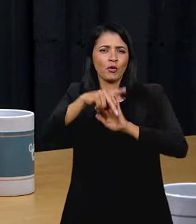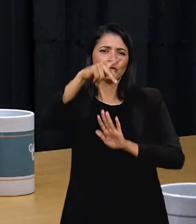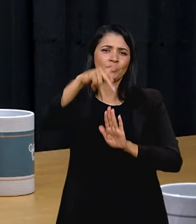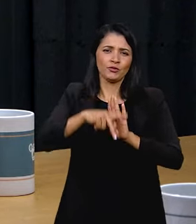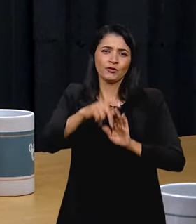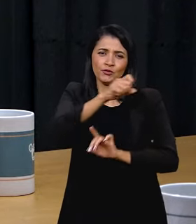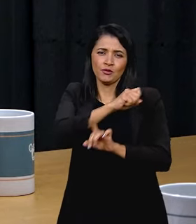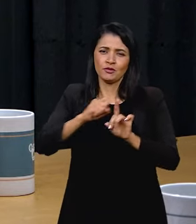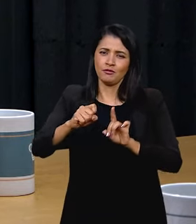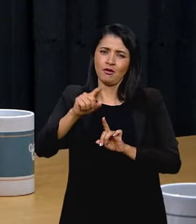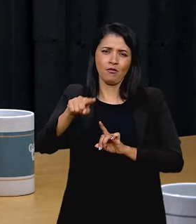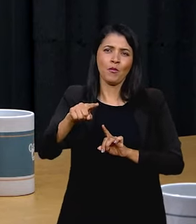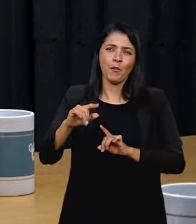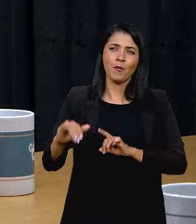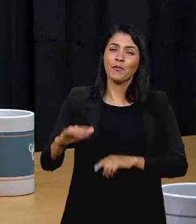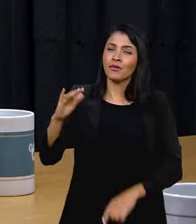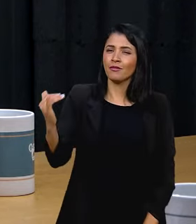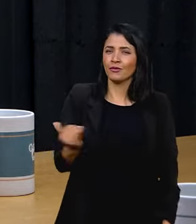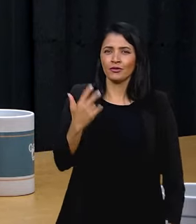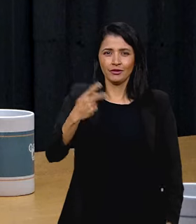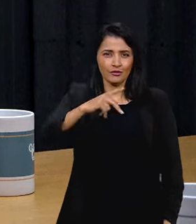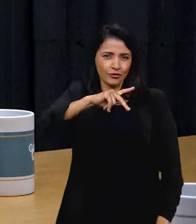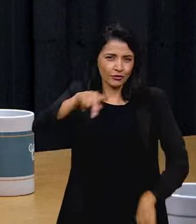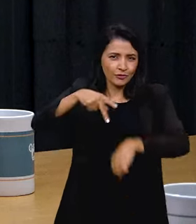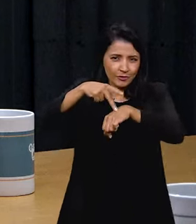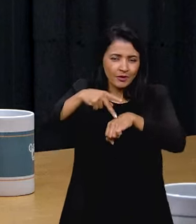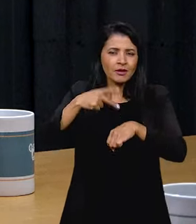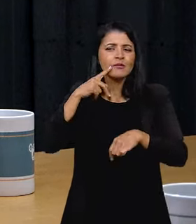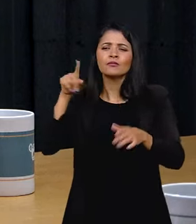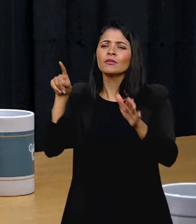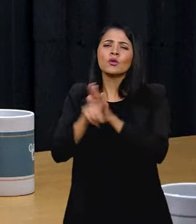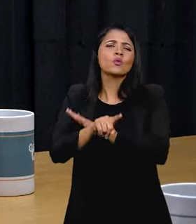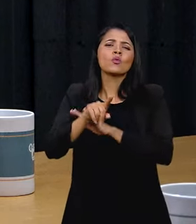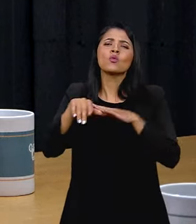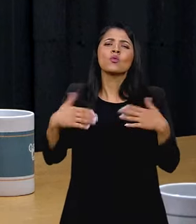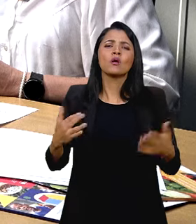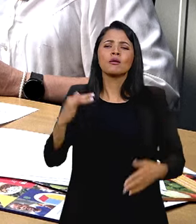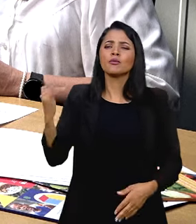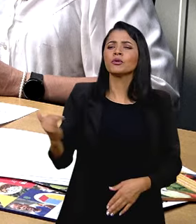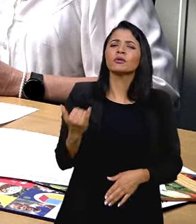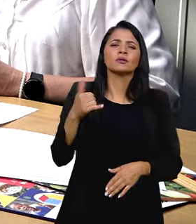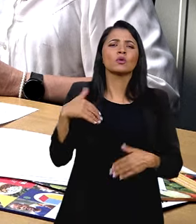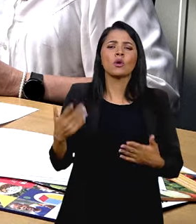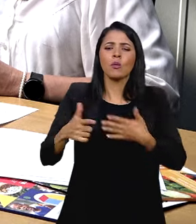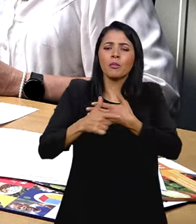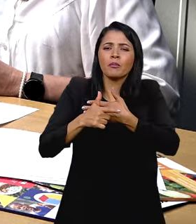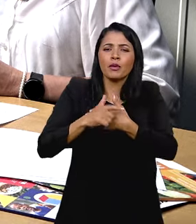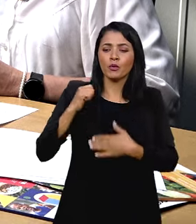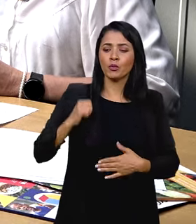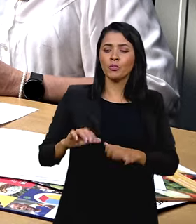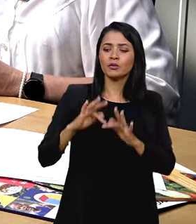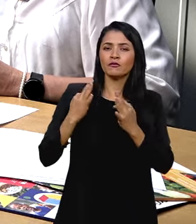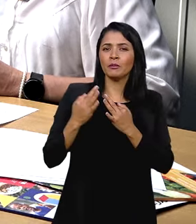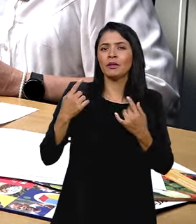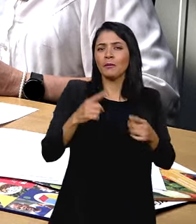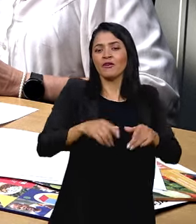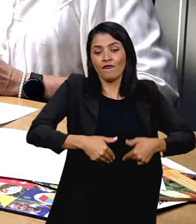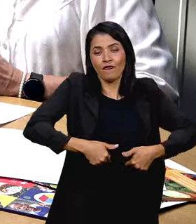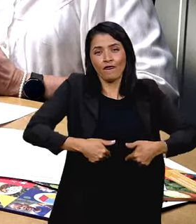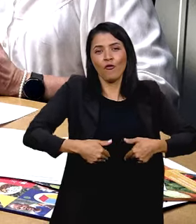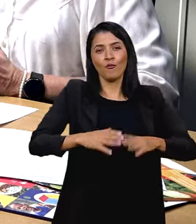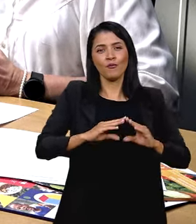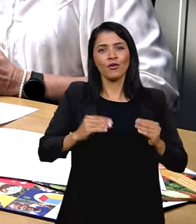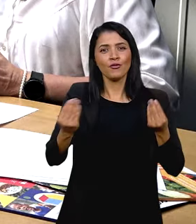né Talvez o mais importante do país e eu queria saber qual a importância do Bolsa Família Qual o papel do bolsa família no combate à fome